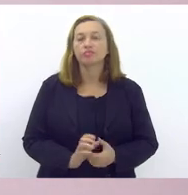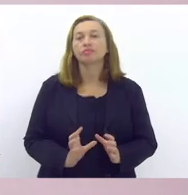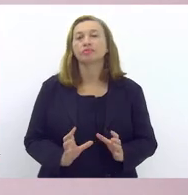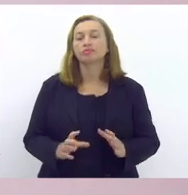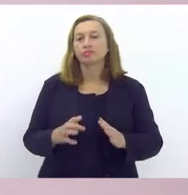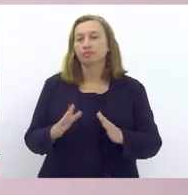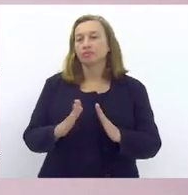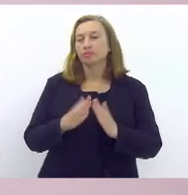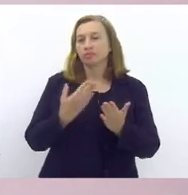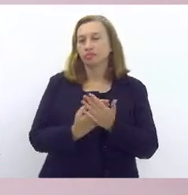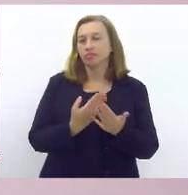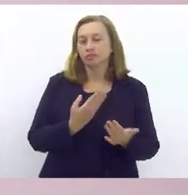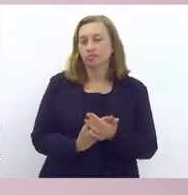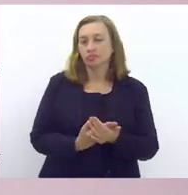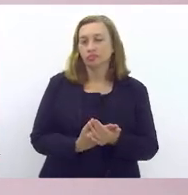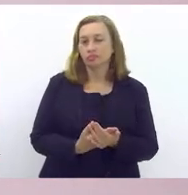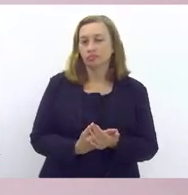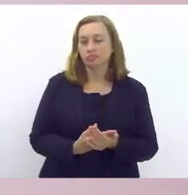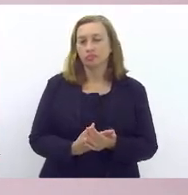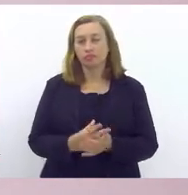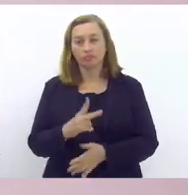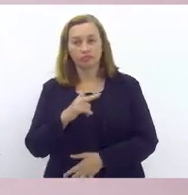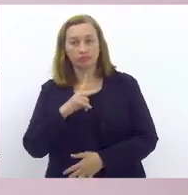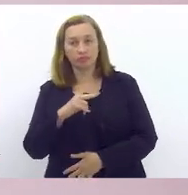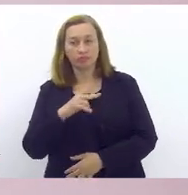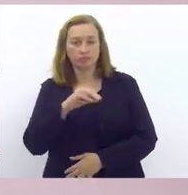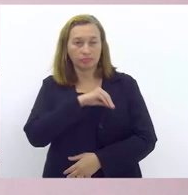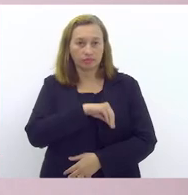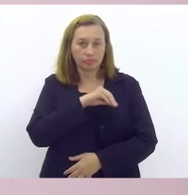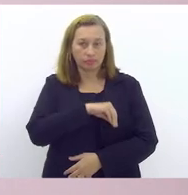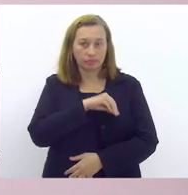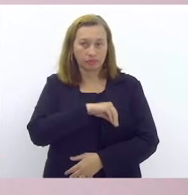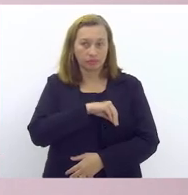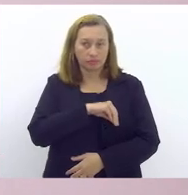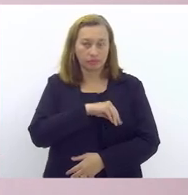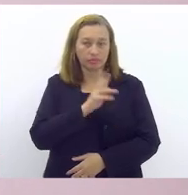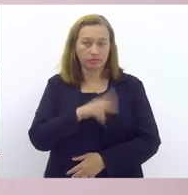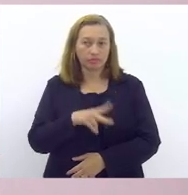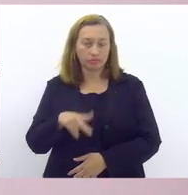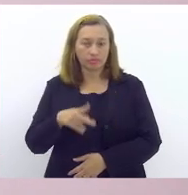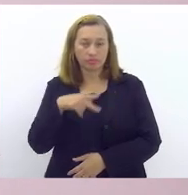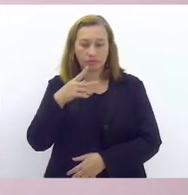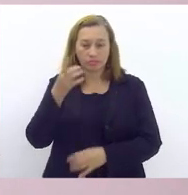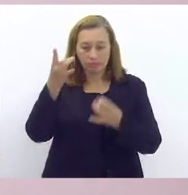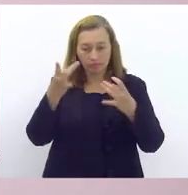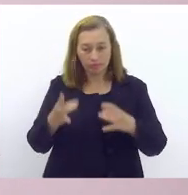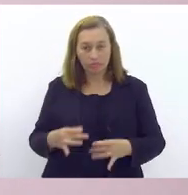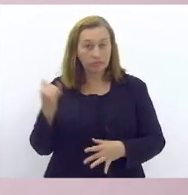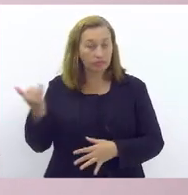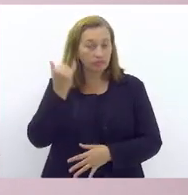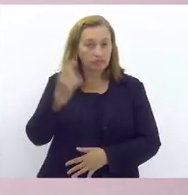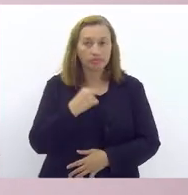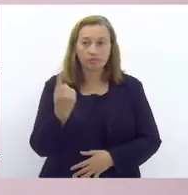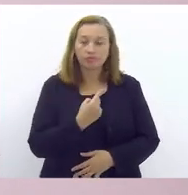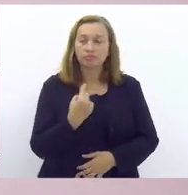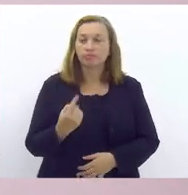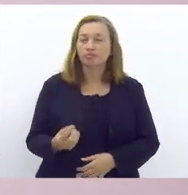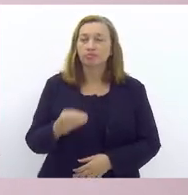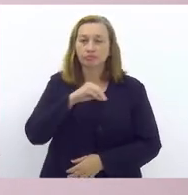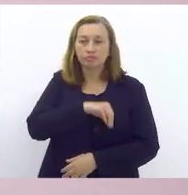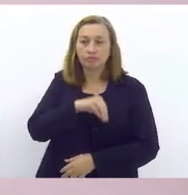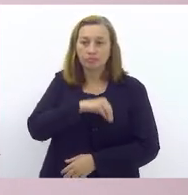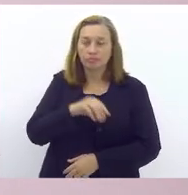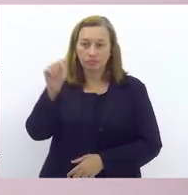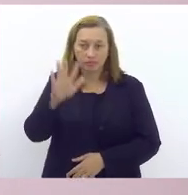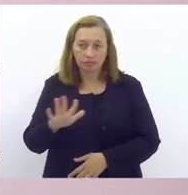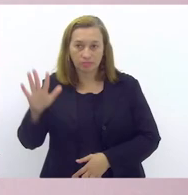do piso nacional, eu quero só salientar um detalhe importante para nós aqui. Essa questão do piso nacional,